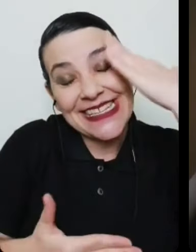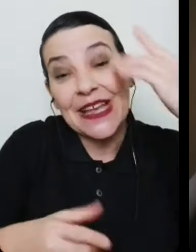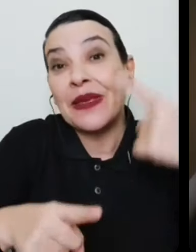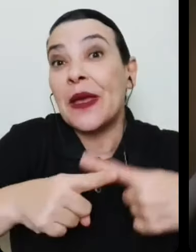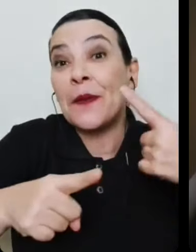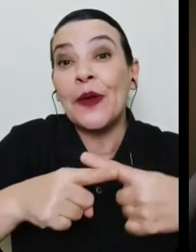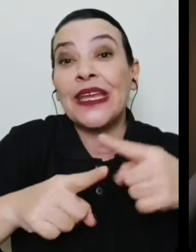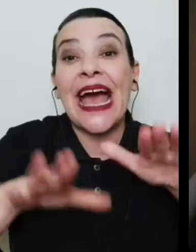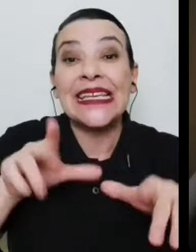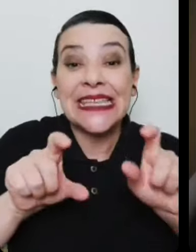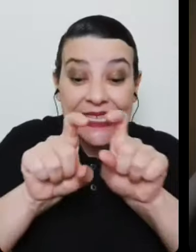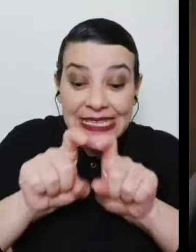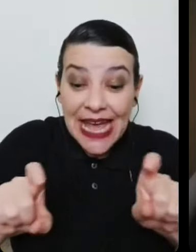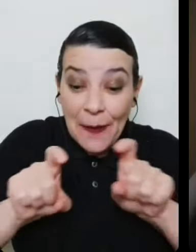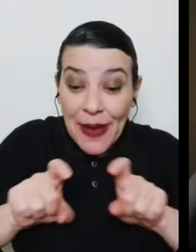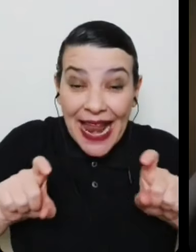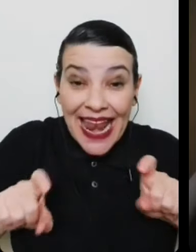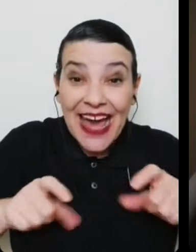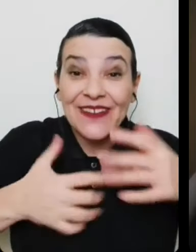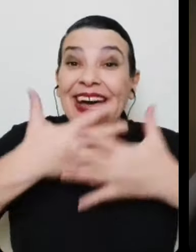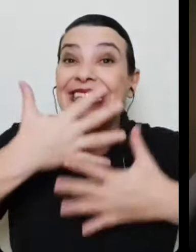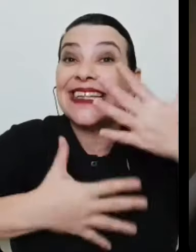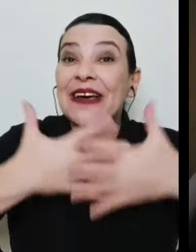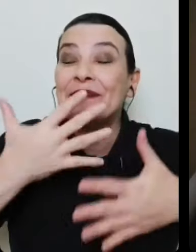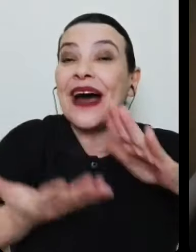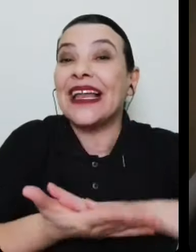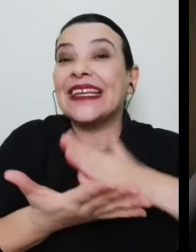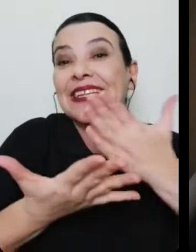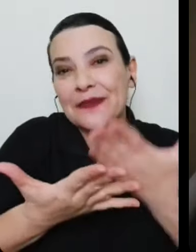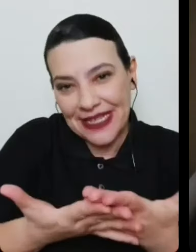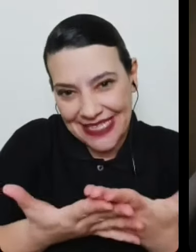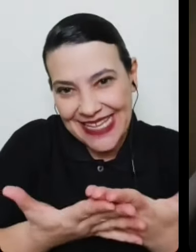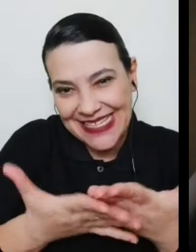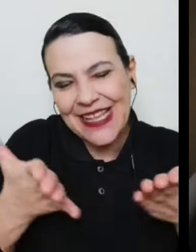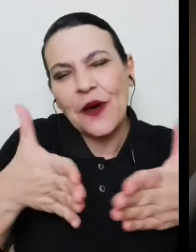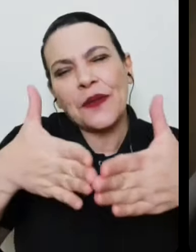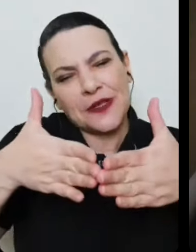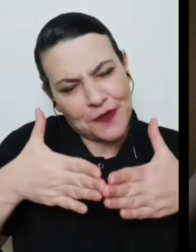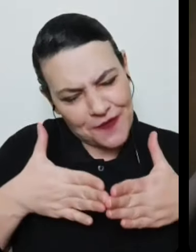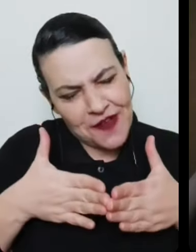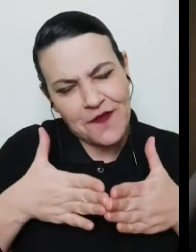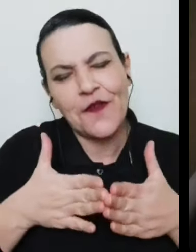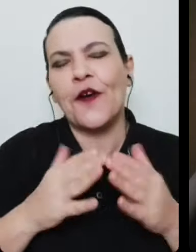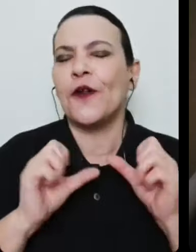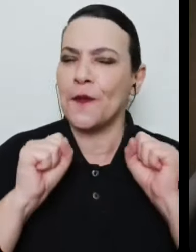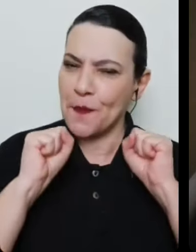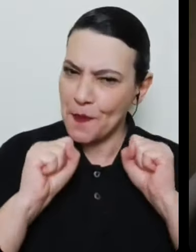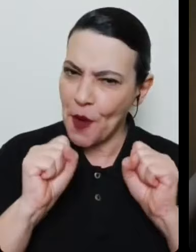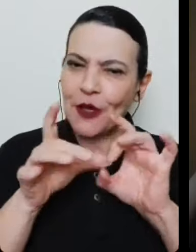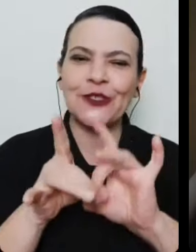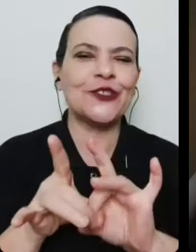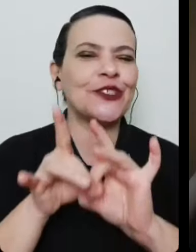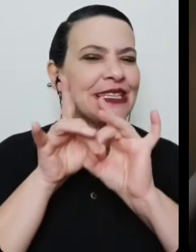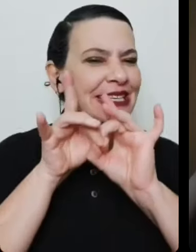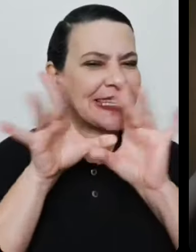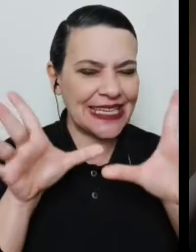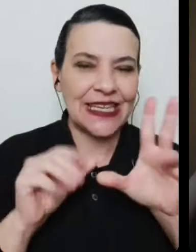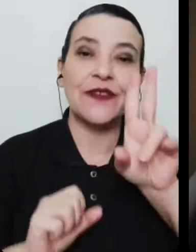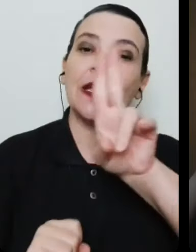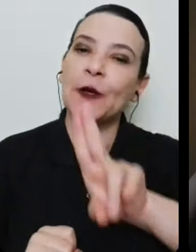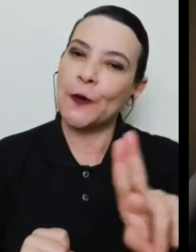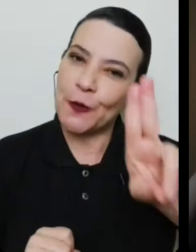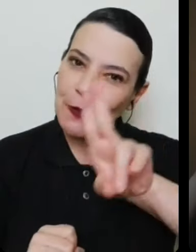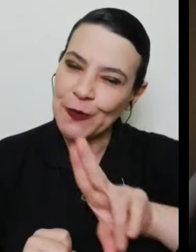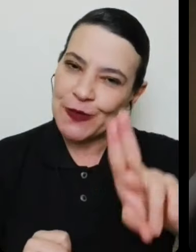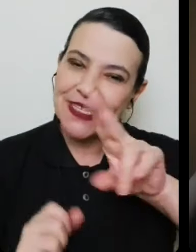cima da Marisa, tá bom? Mas, por favor, né, vamos fazer o uso da